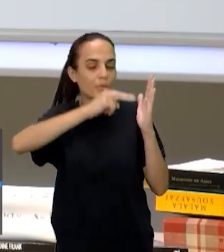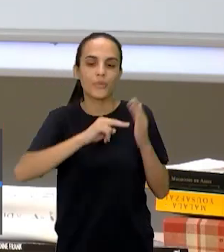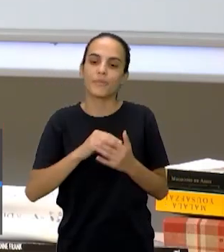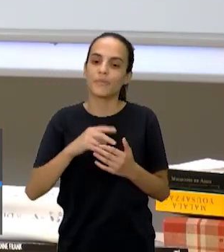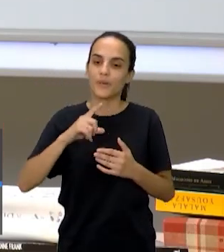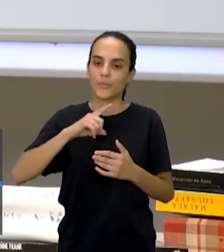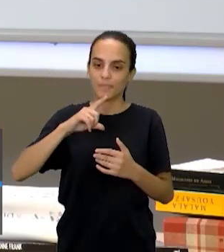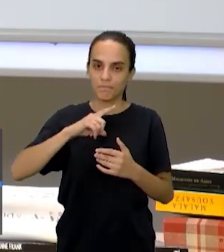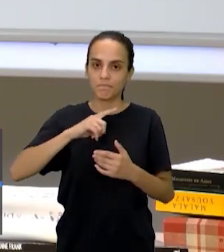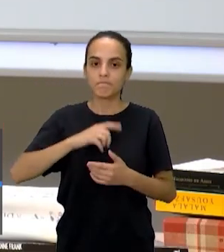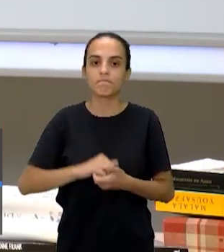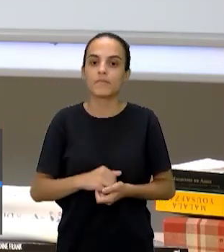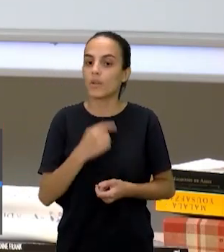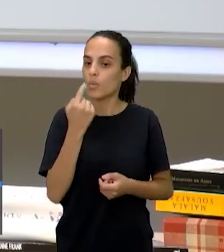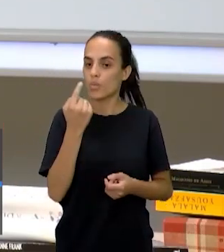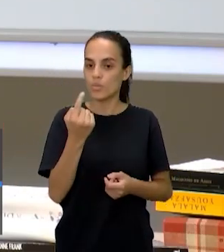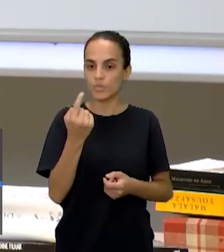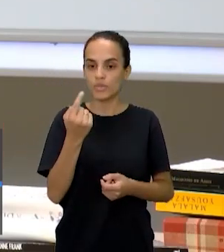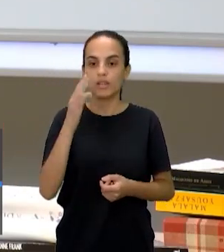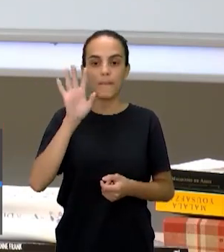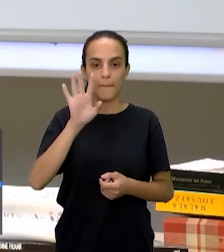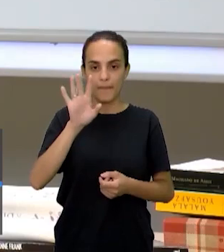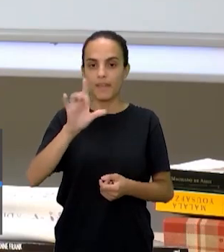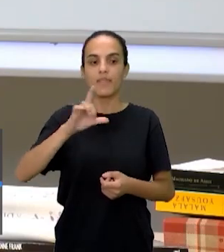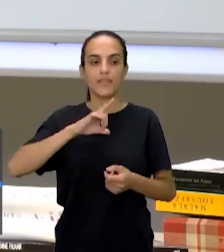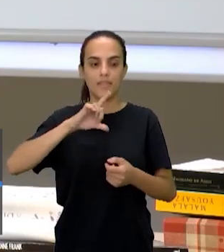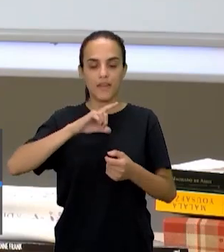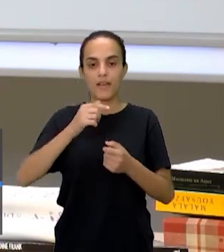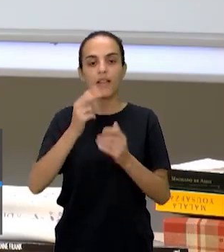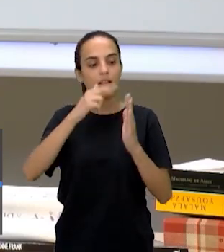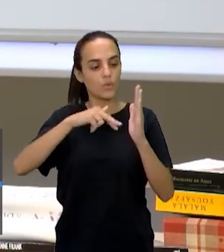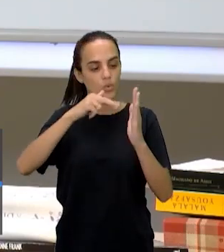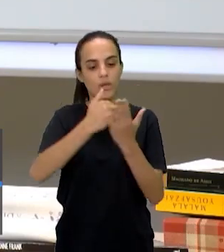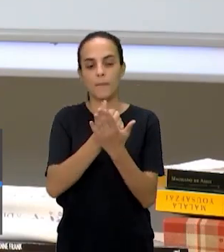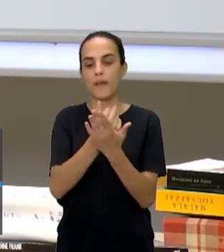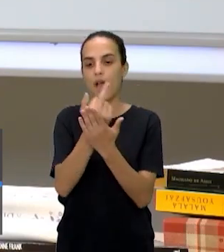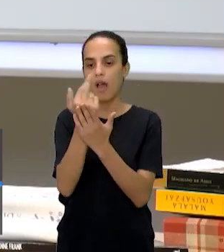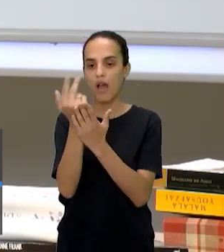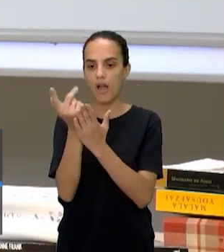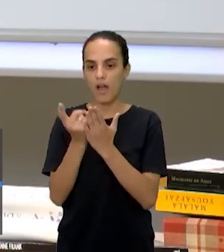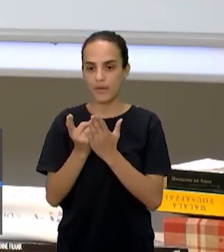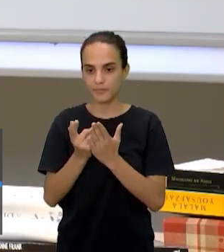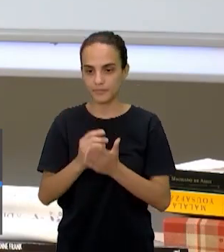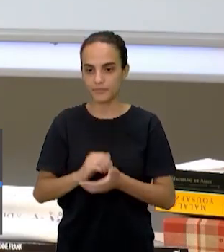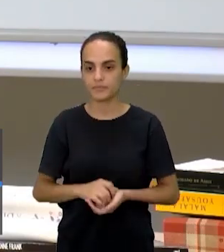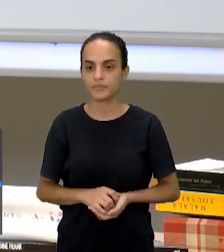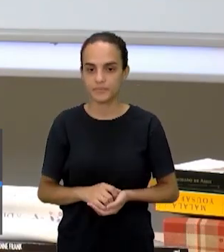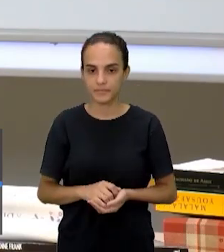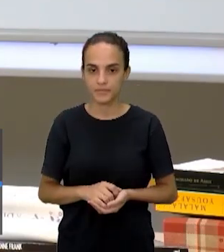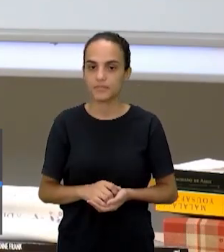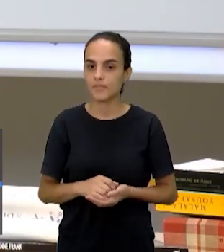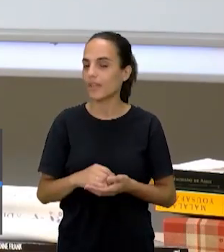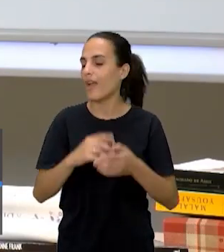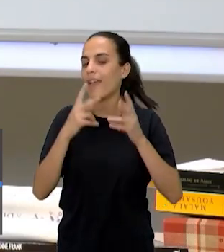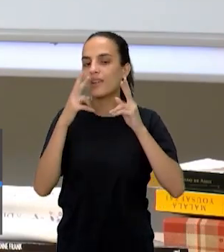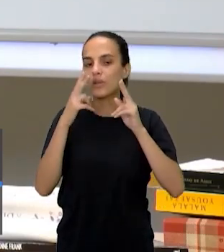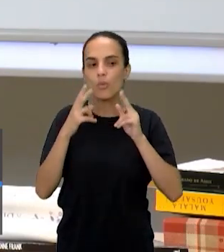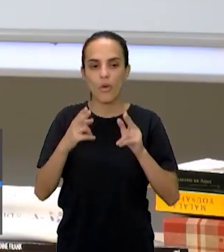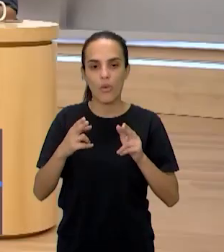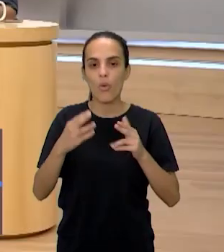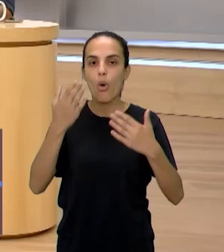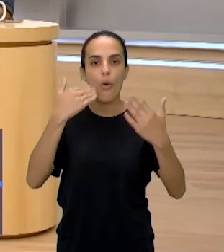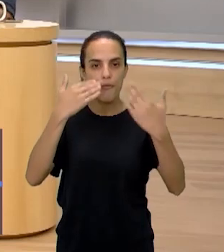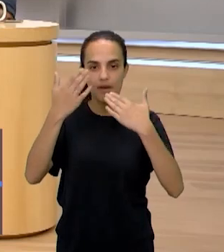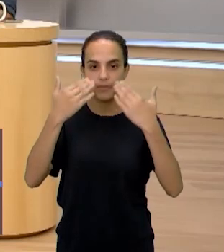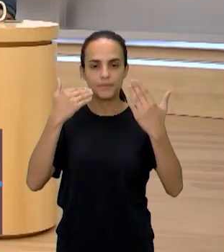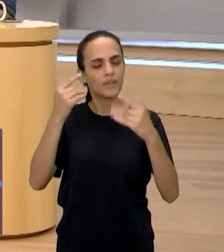é uma leitura única, mas a leitura ela tem várias perspectivas. Eu acho que leitura... Para mim, eu vou definir como diálogo, professor Mauro. Diálogo.